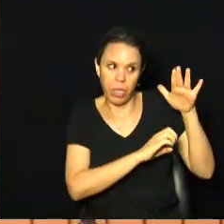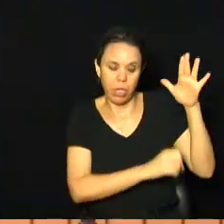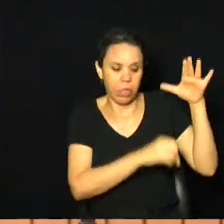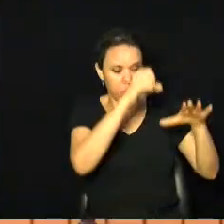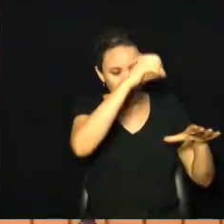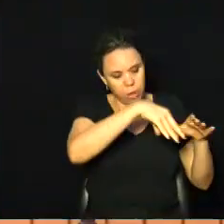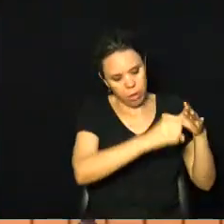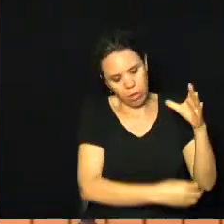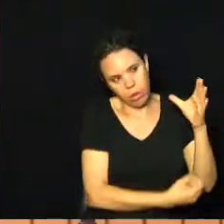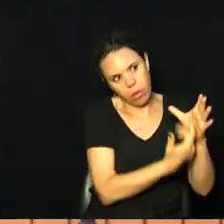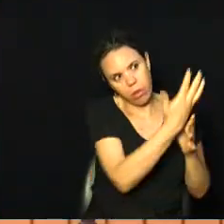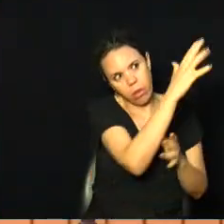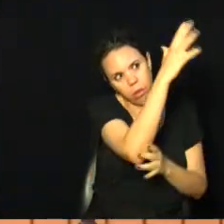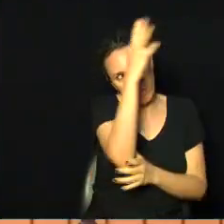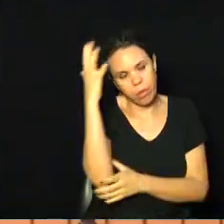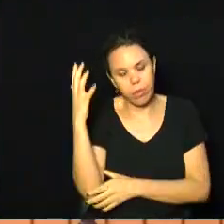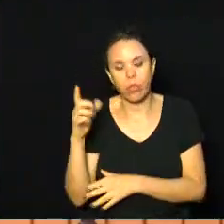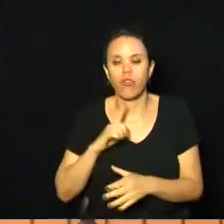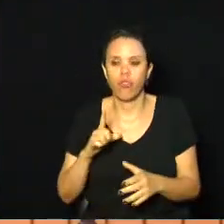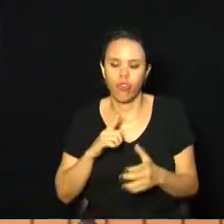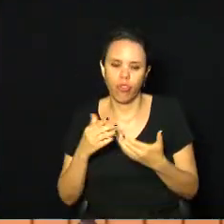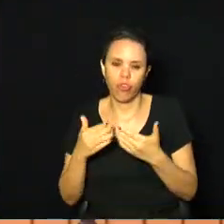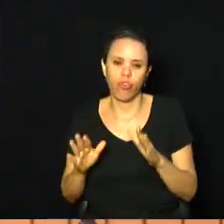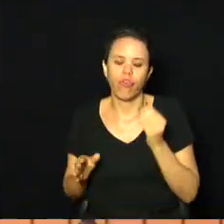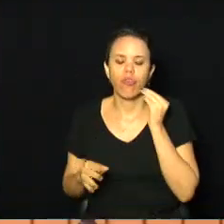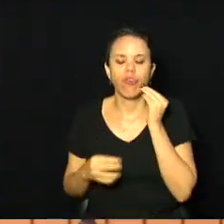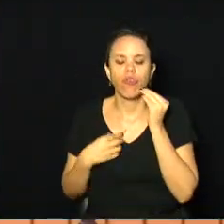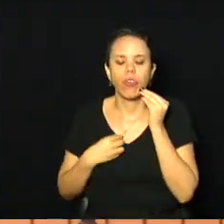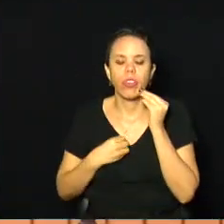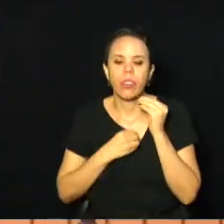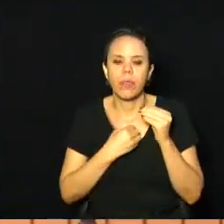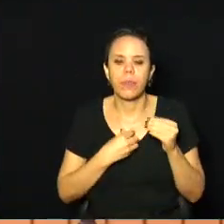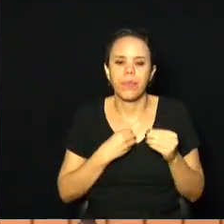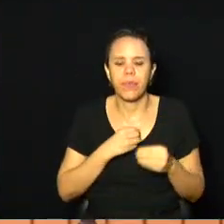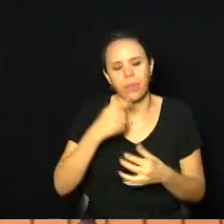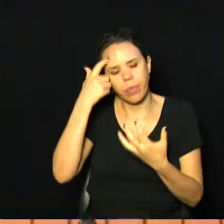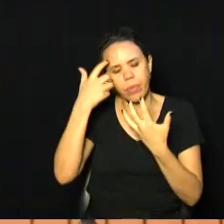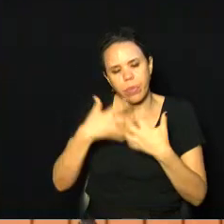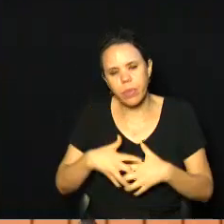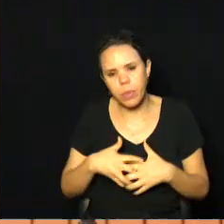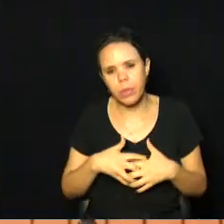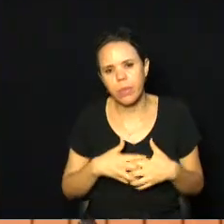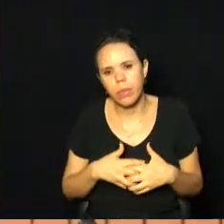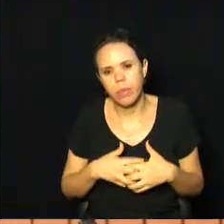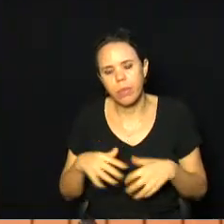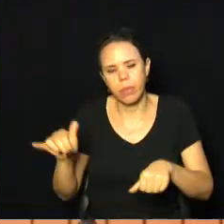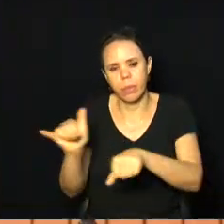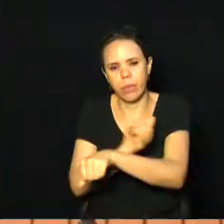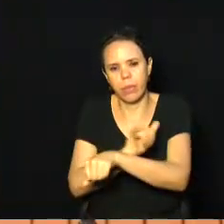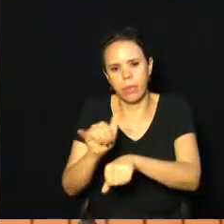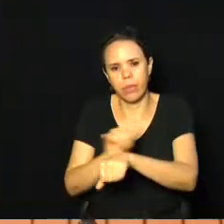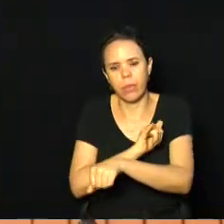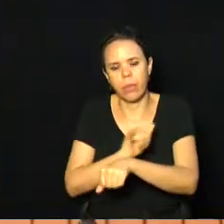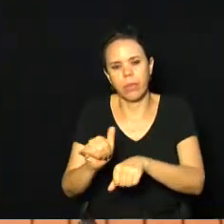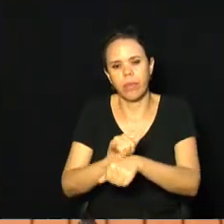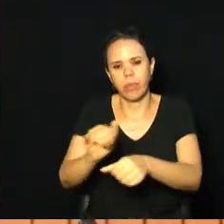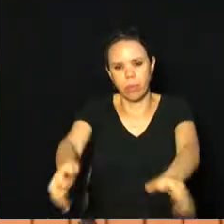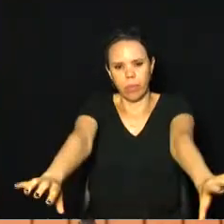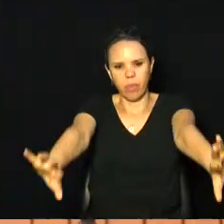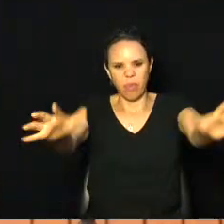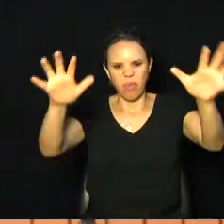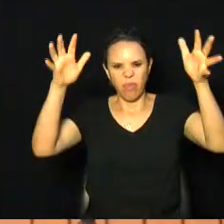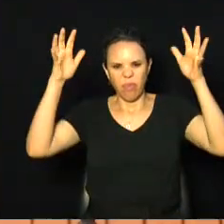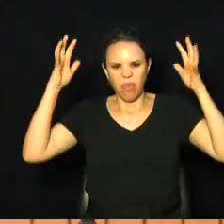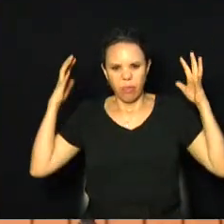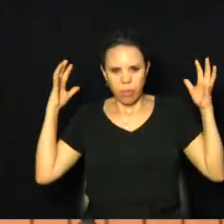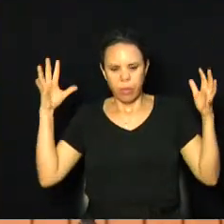hoje, há uma abertura muito grande para se repensar as estratégias de reflorestamento